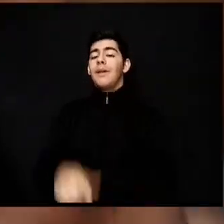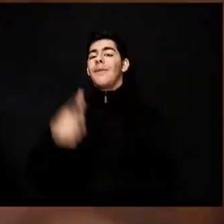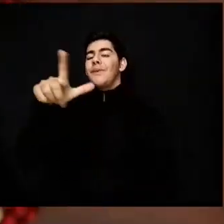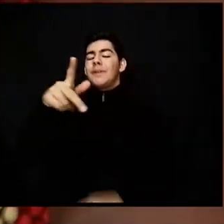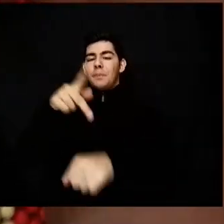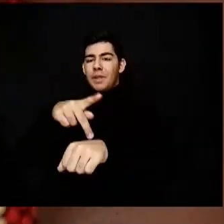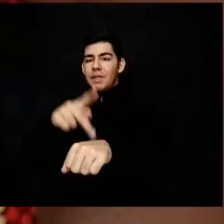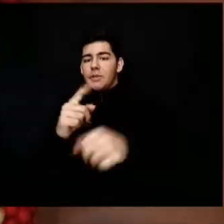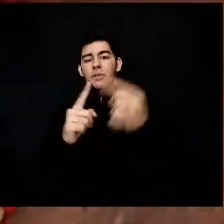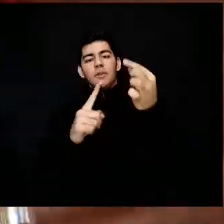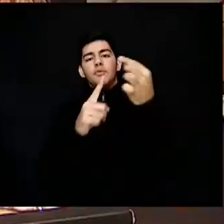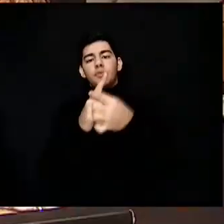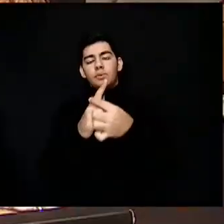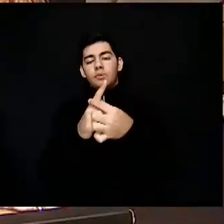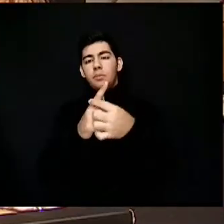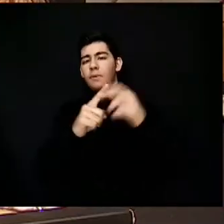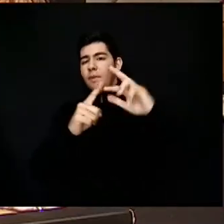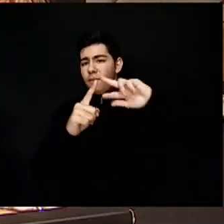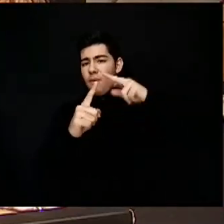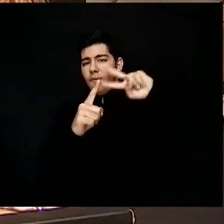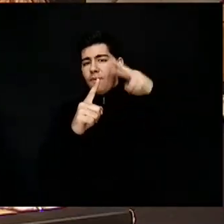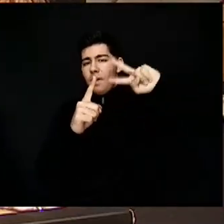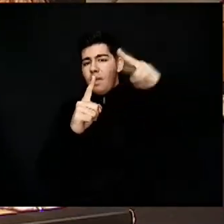Vou colocar uma outra bolinha